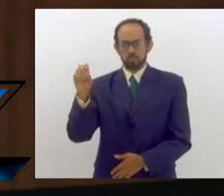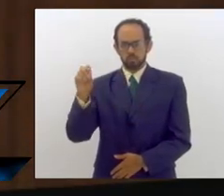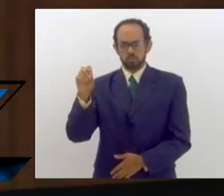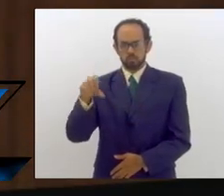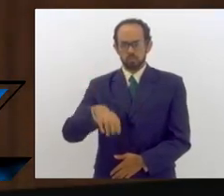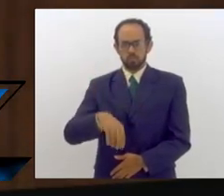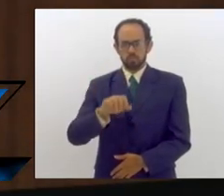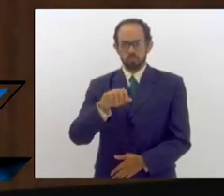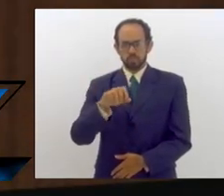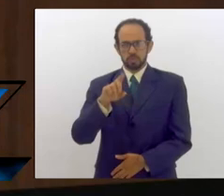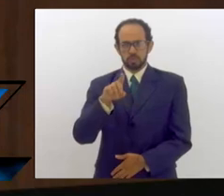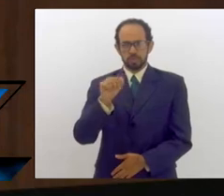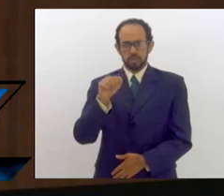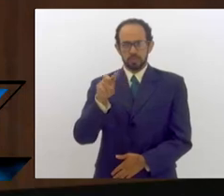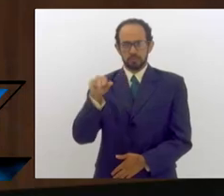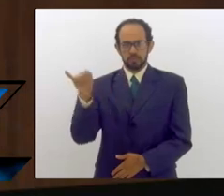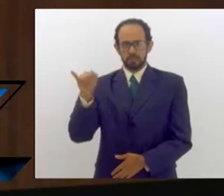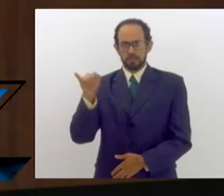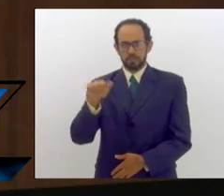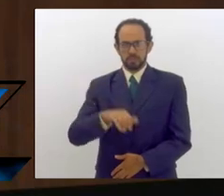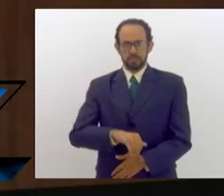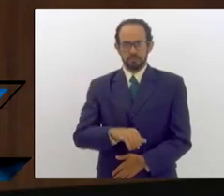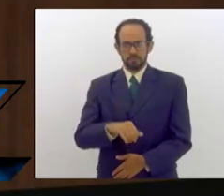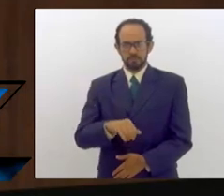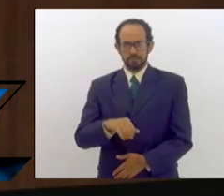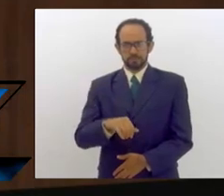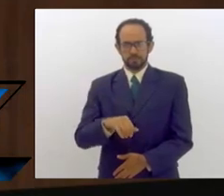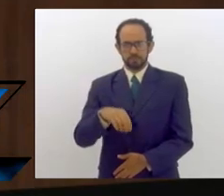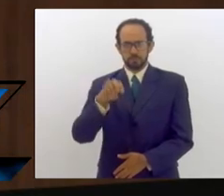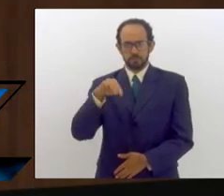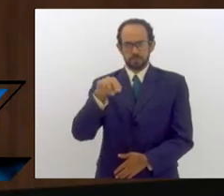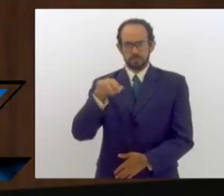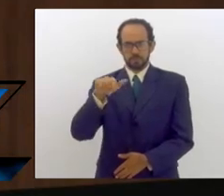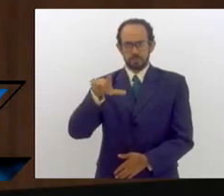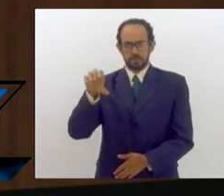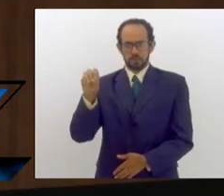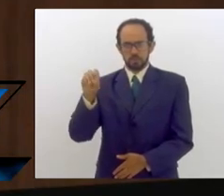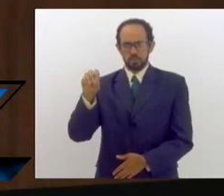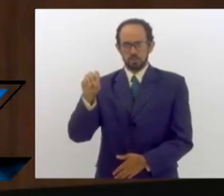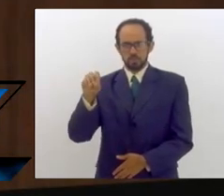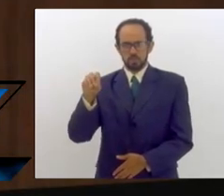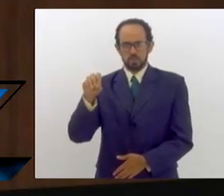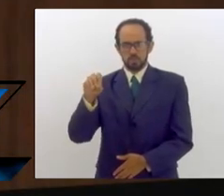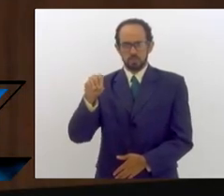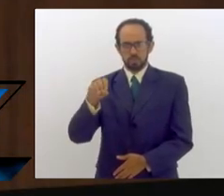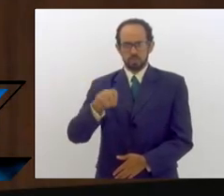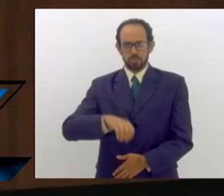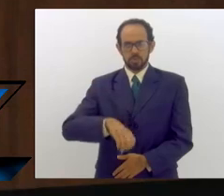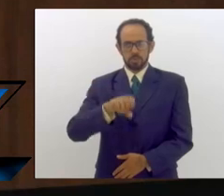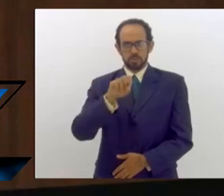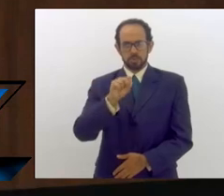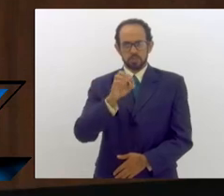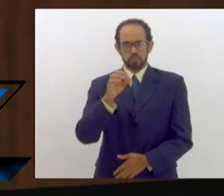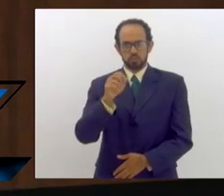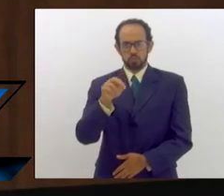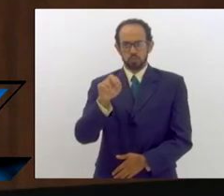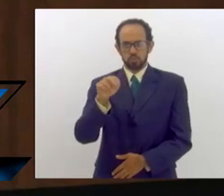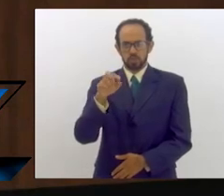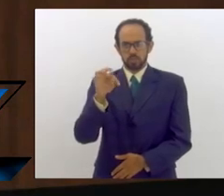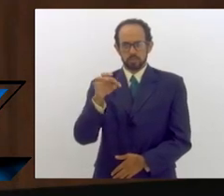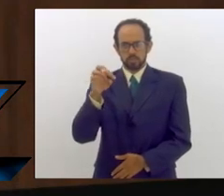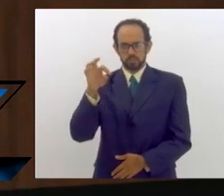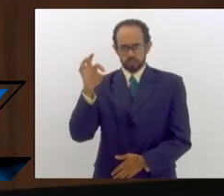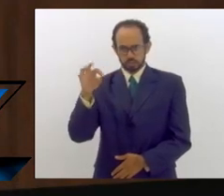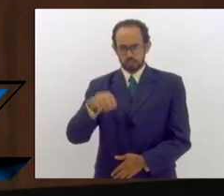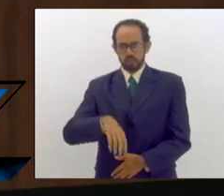Oliveira Davi Capistrano da Costa Marcelo Rubens Paiva Stuart Edgar Angel